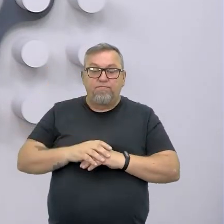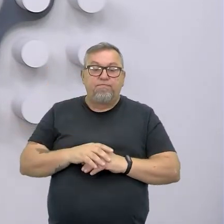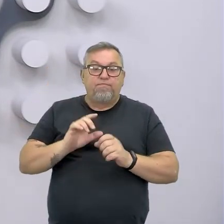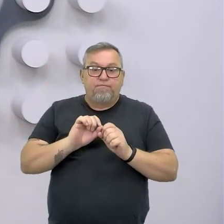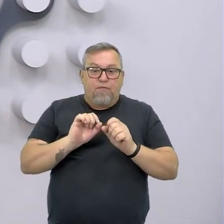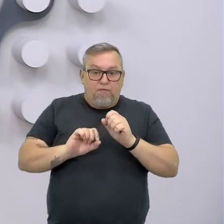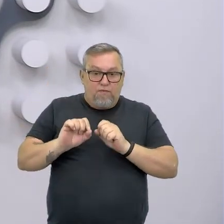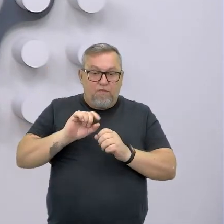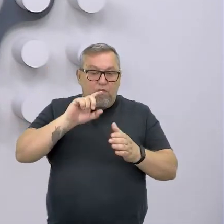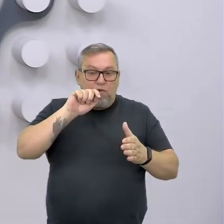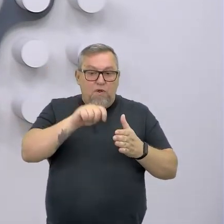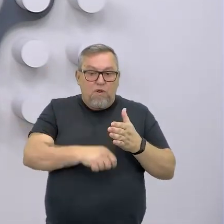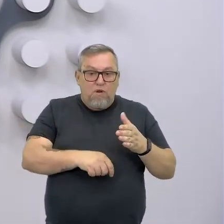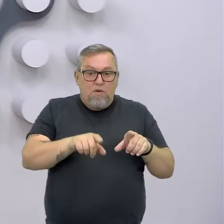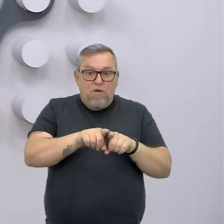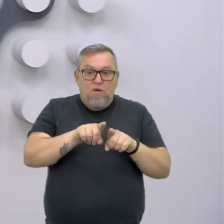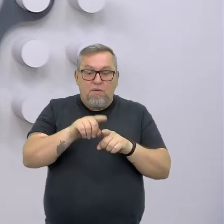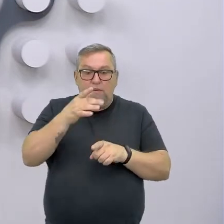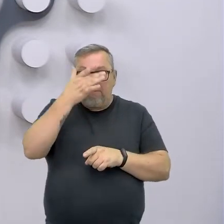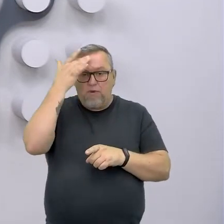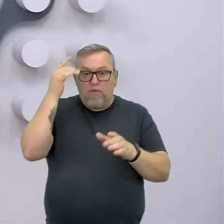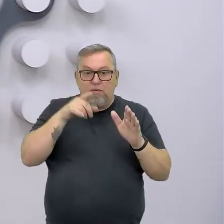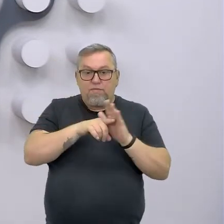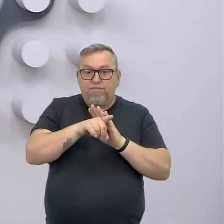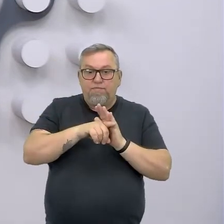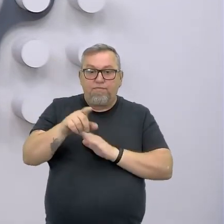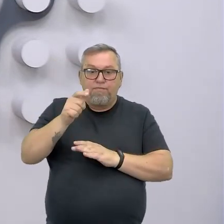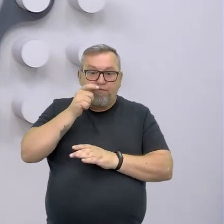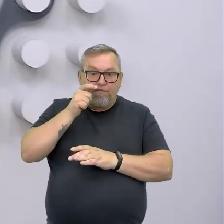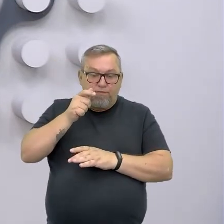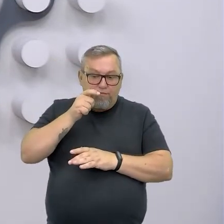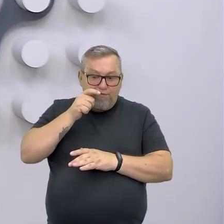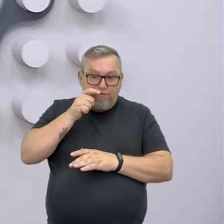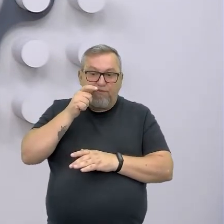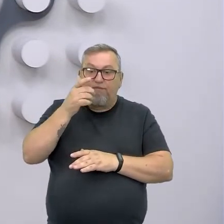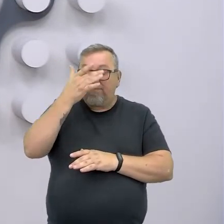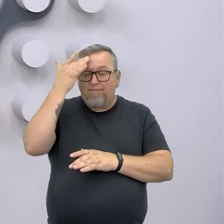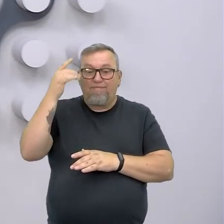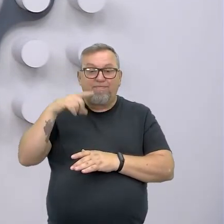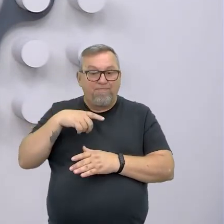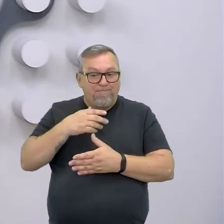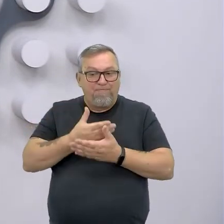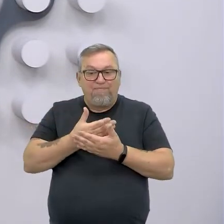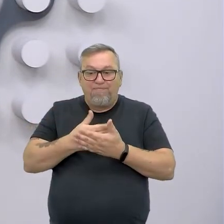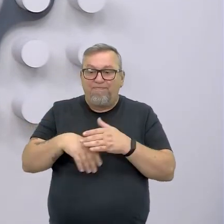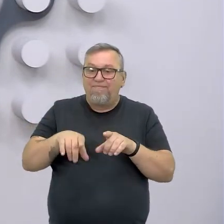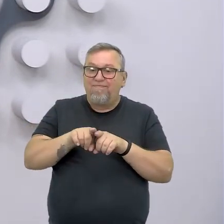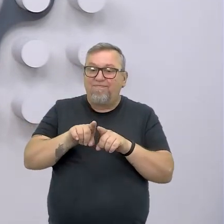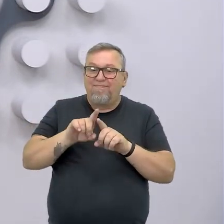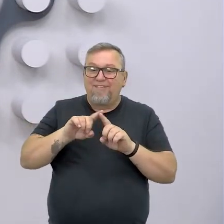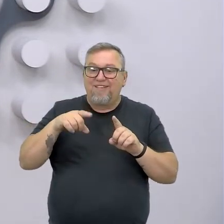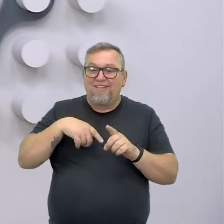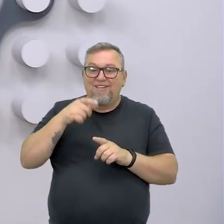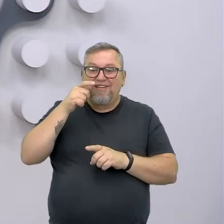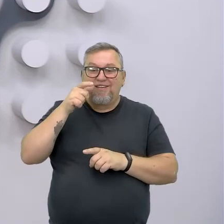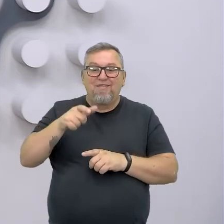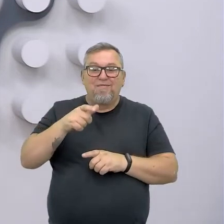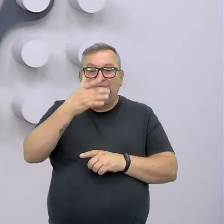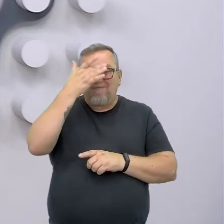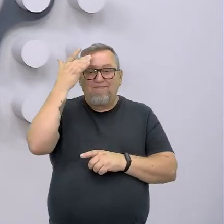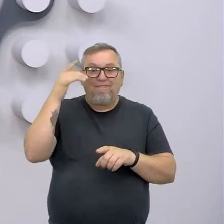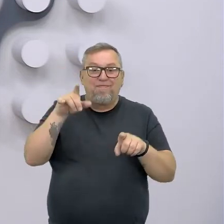feitos registros, né? Essa pesquisa interessa as pessoas que são estudiosas e tudo mais, mas interessa também as